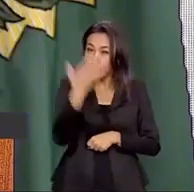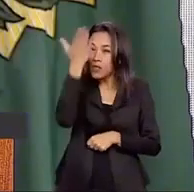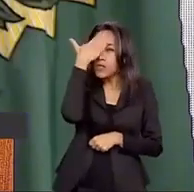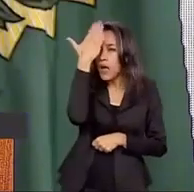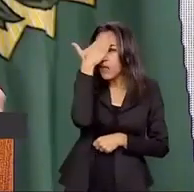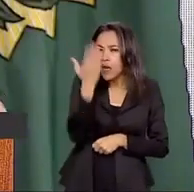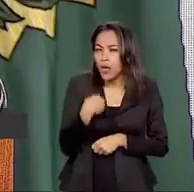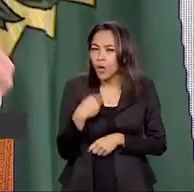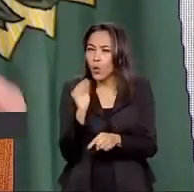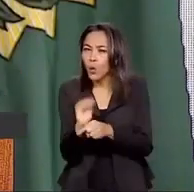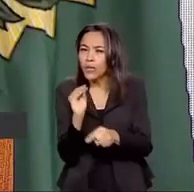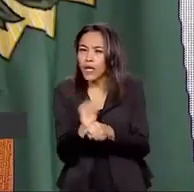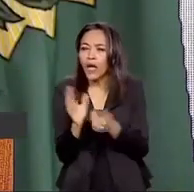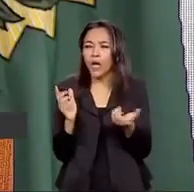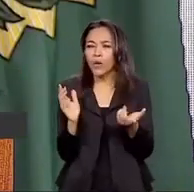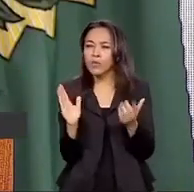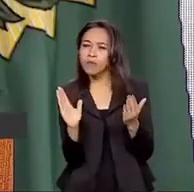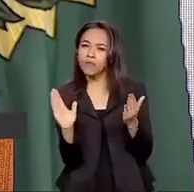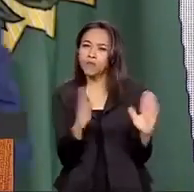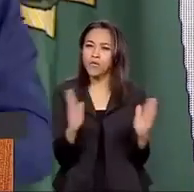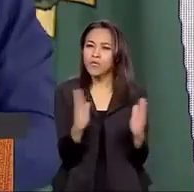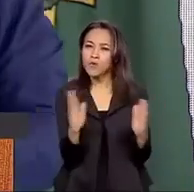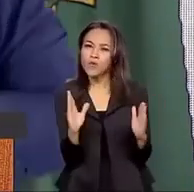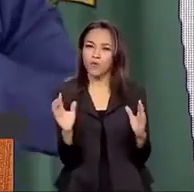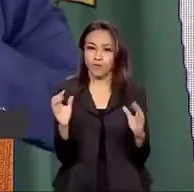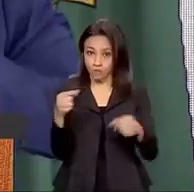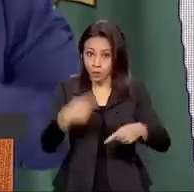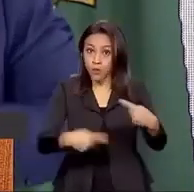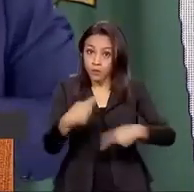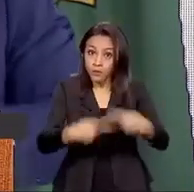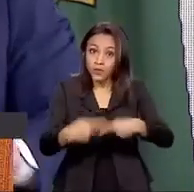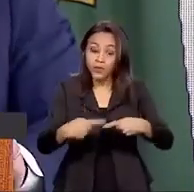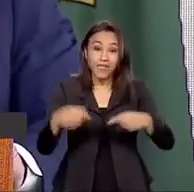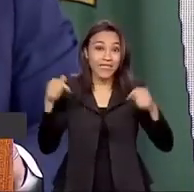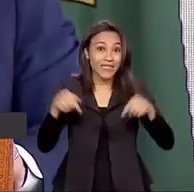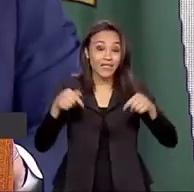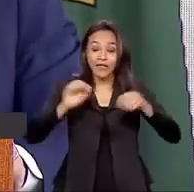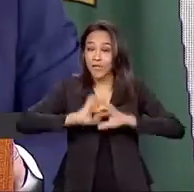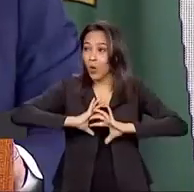com carinho do momento político, essa será a década do Brasil.